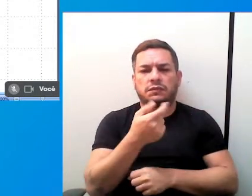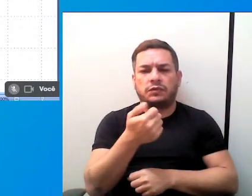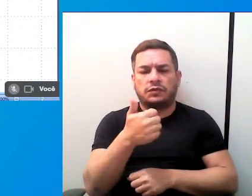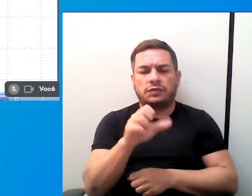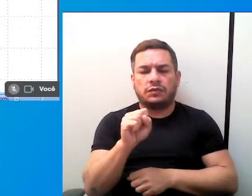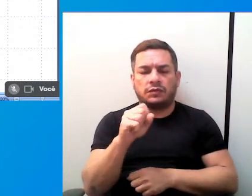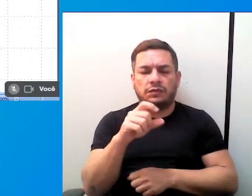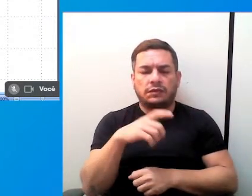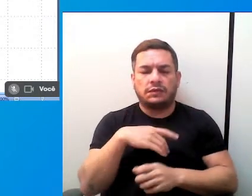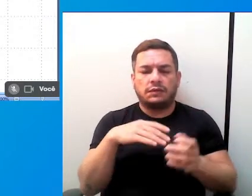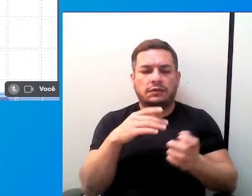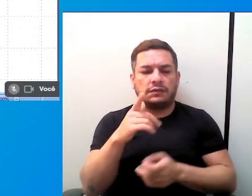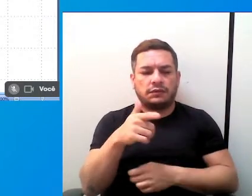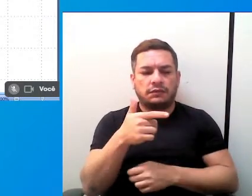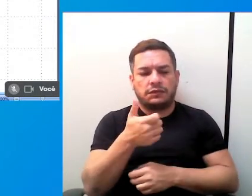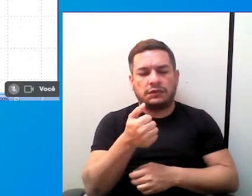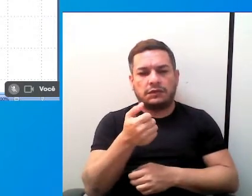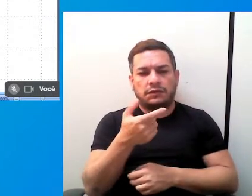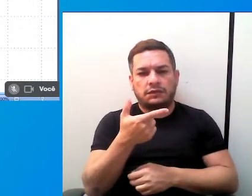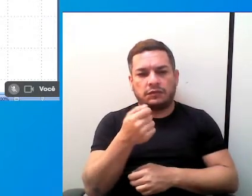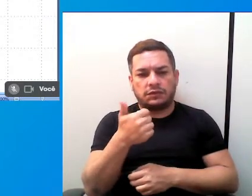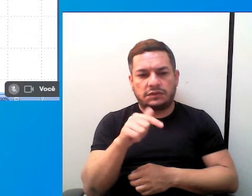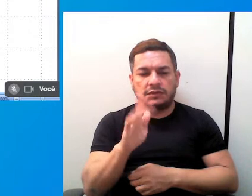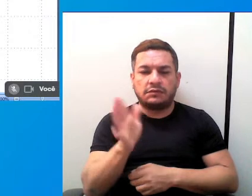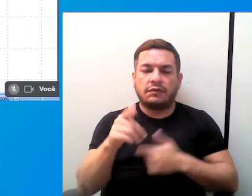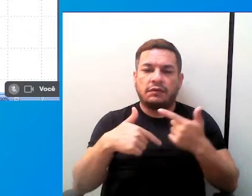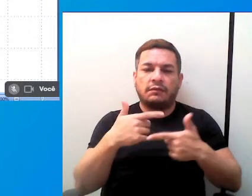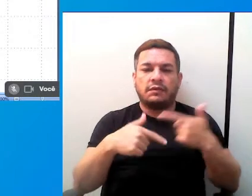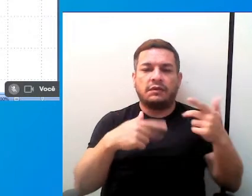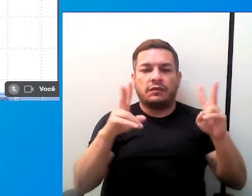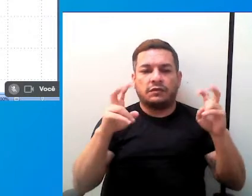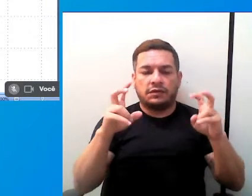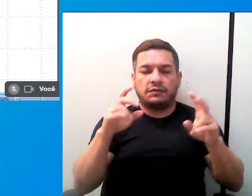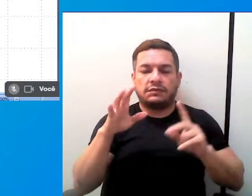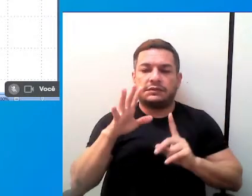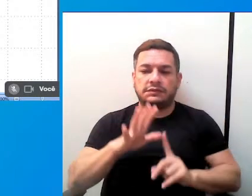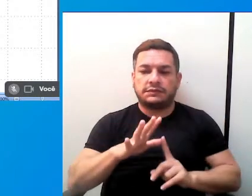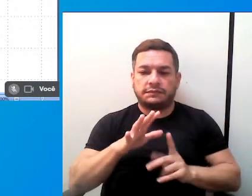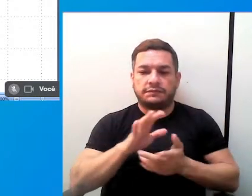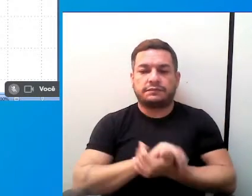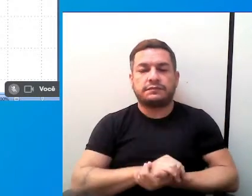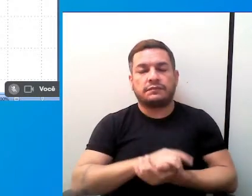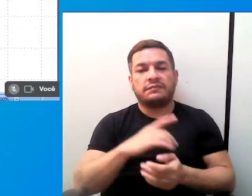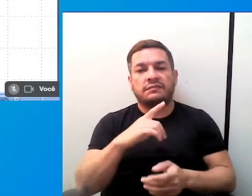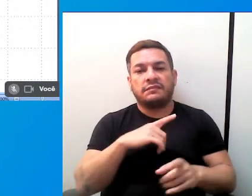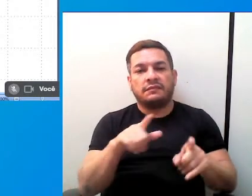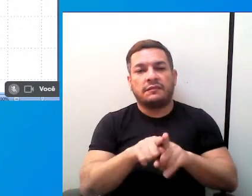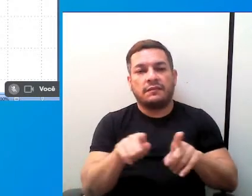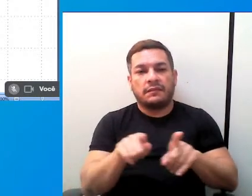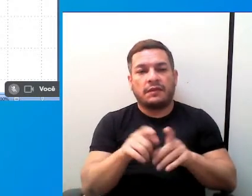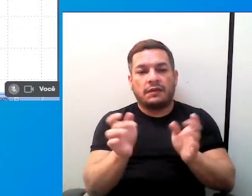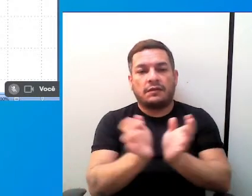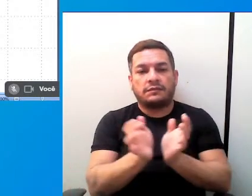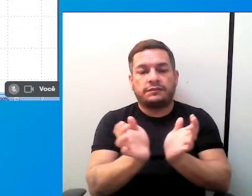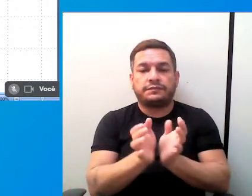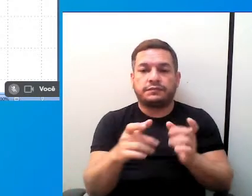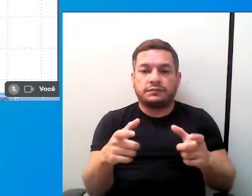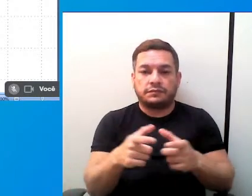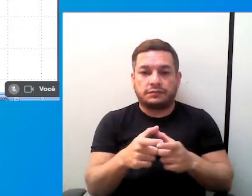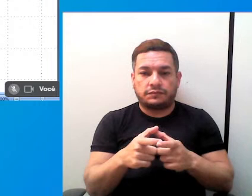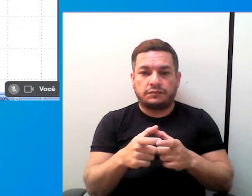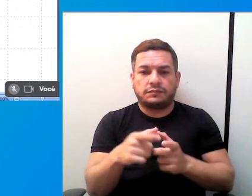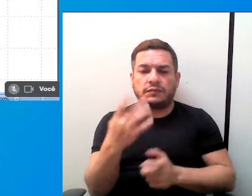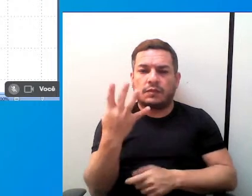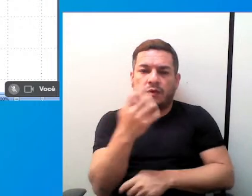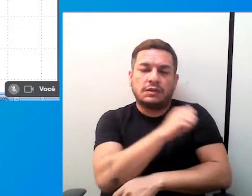2018, 2017 já, nós já trabalhamos com temas integradores. Nós trabalhamos também sempre com grupos pequenos, com